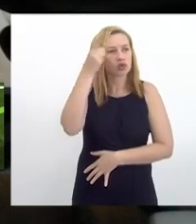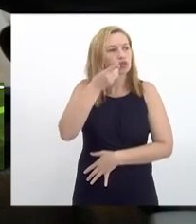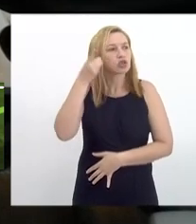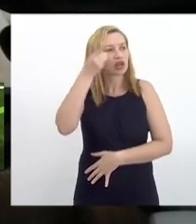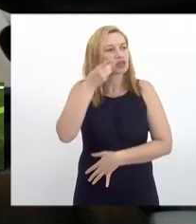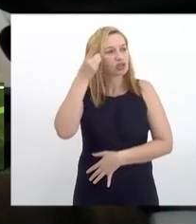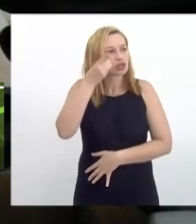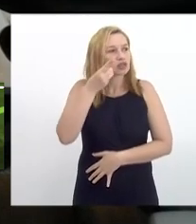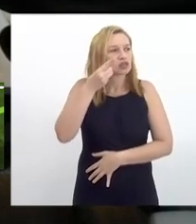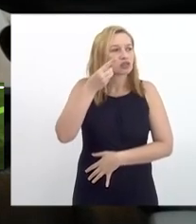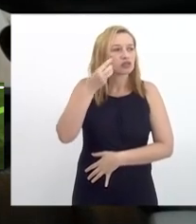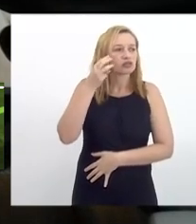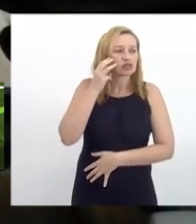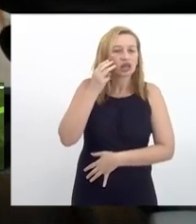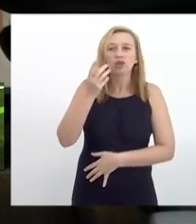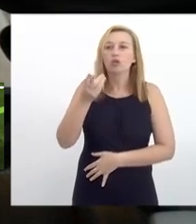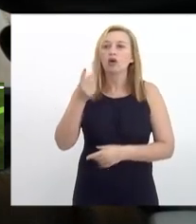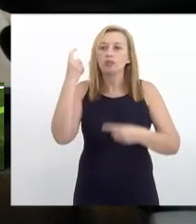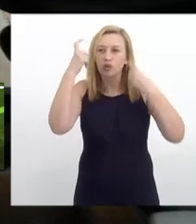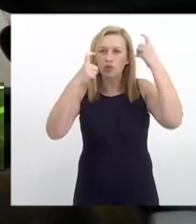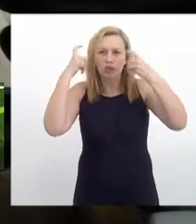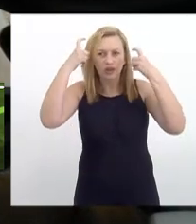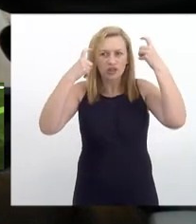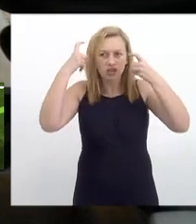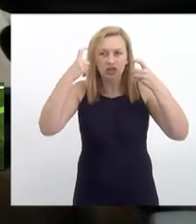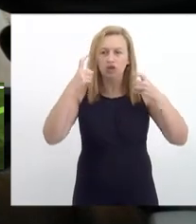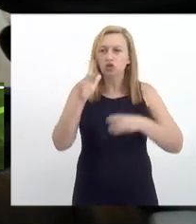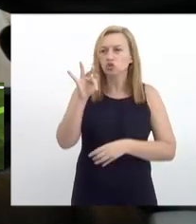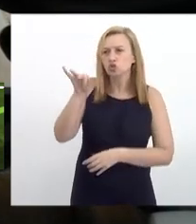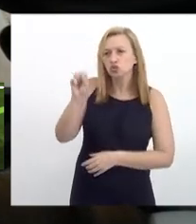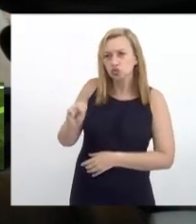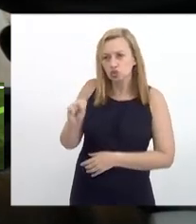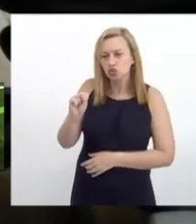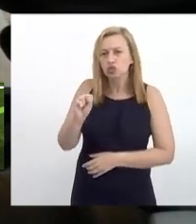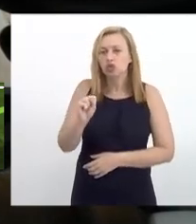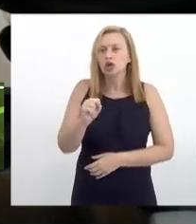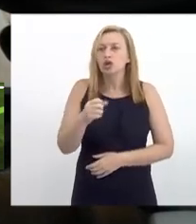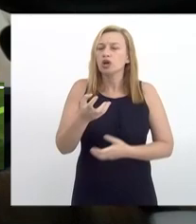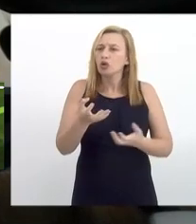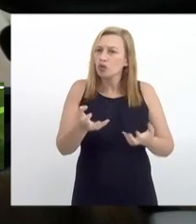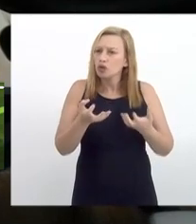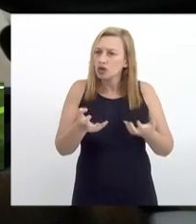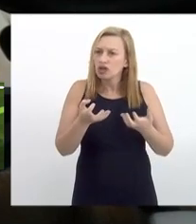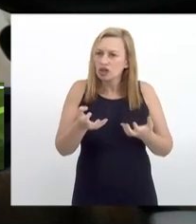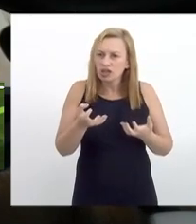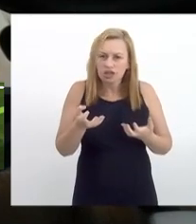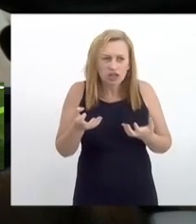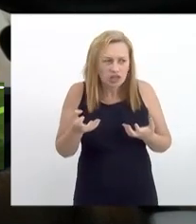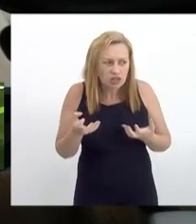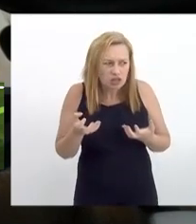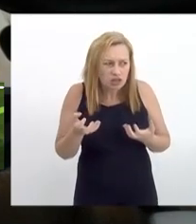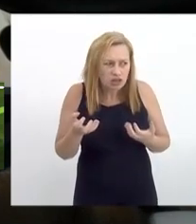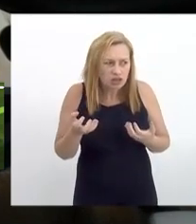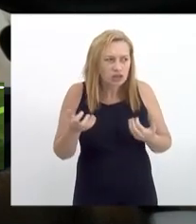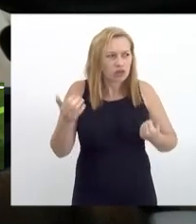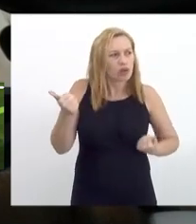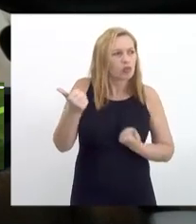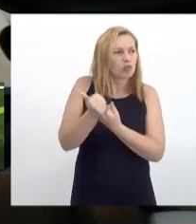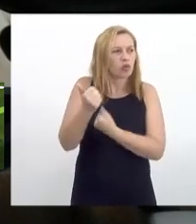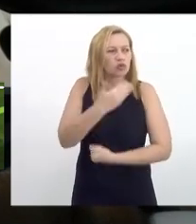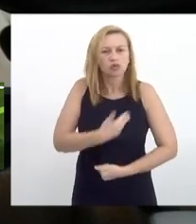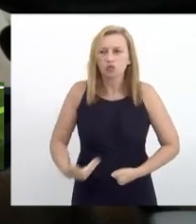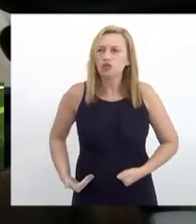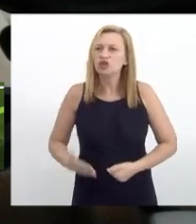Valdeck com a preocupação dos fundos, eu queria perguntar qual é a disposição do governo, inclusive,